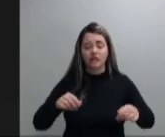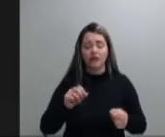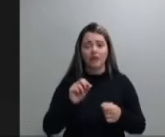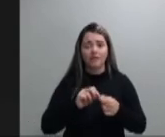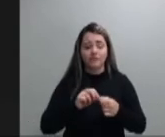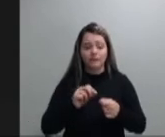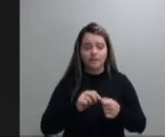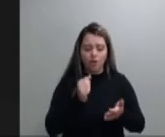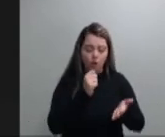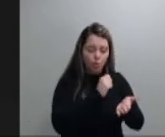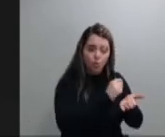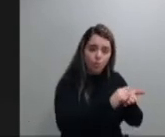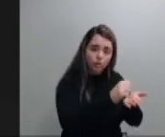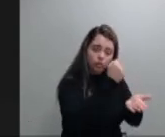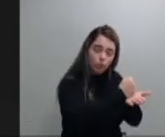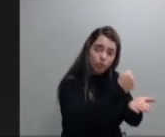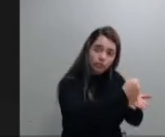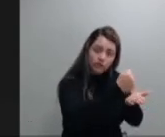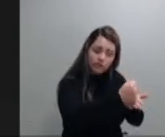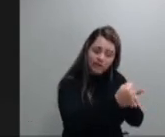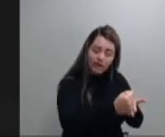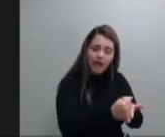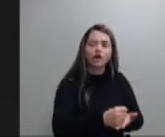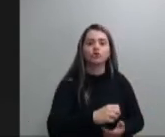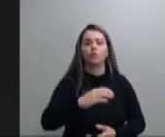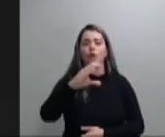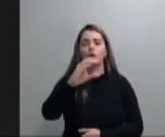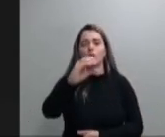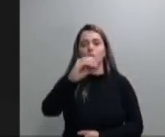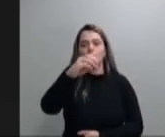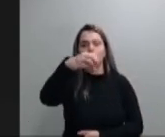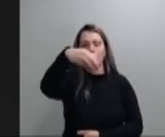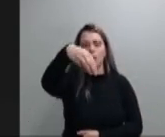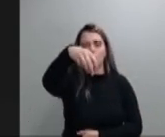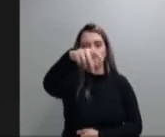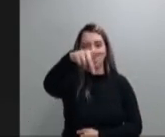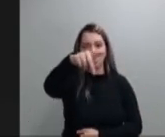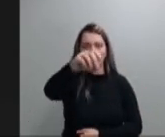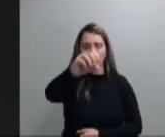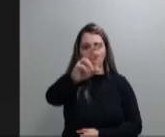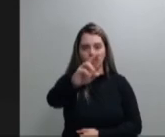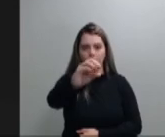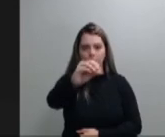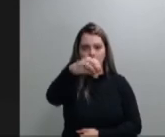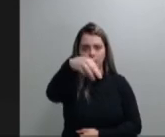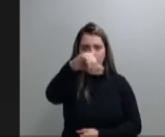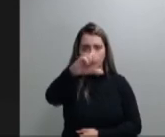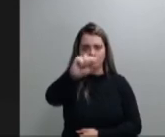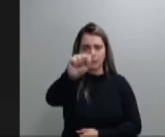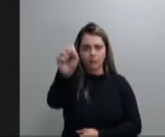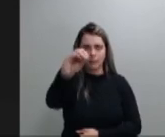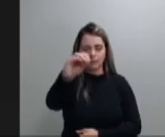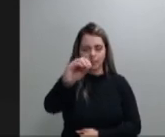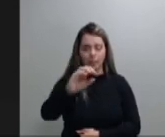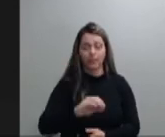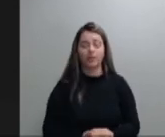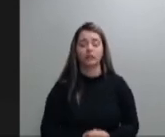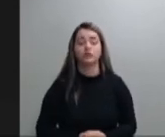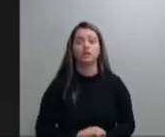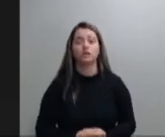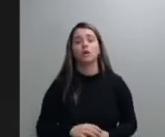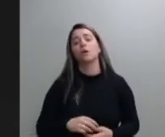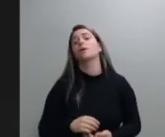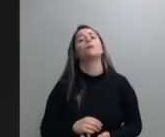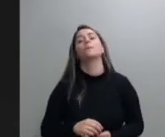a ser firmado entre o recorrente e a recorrida conforme acordam no julgamento do ato de concentração número 78 de 96